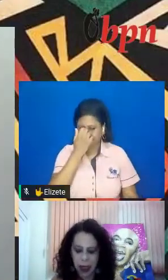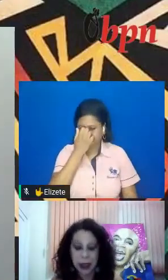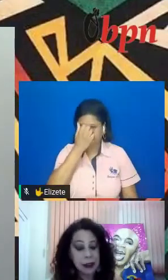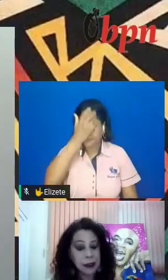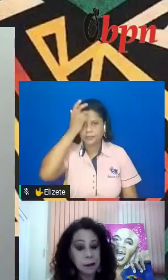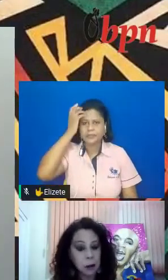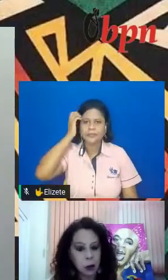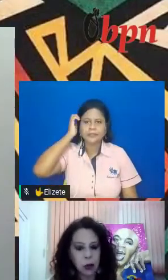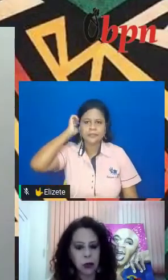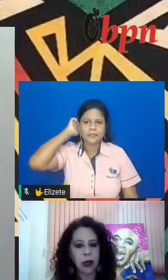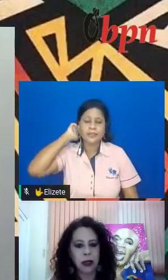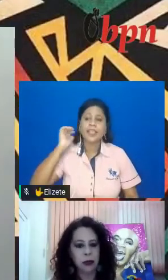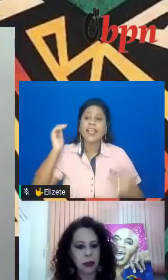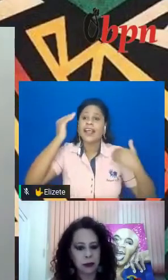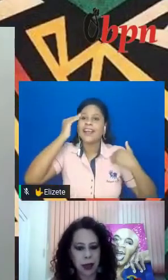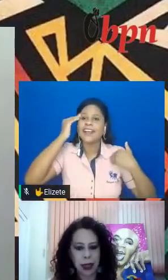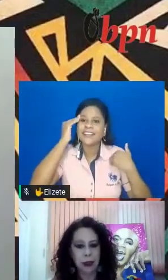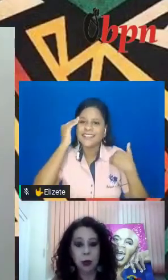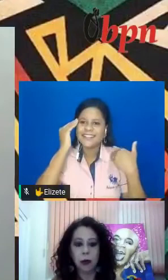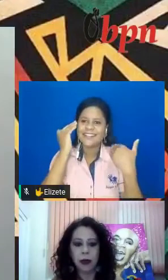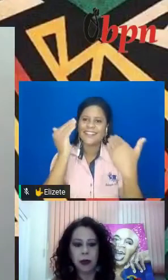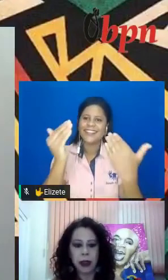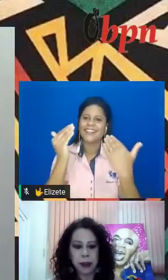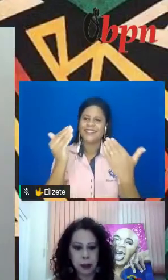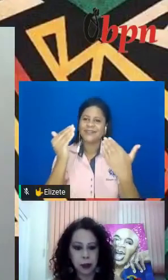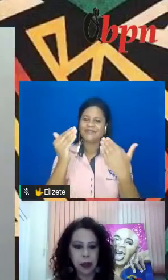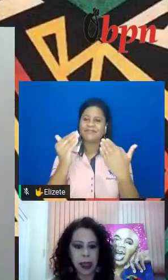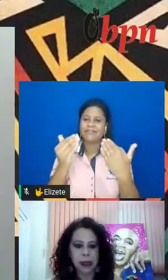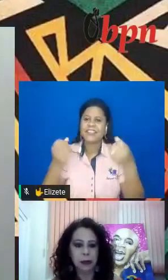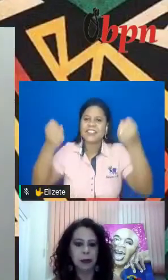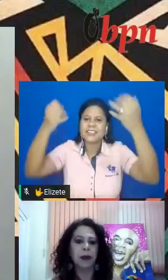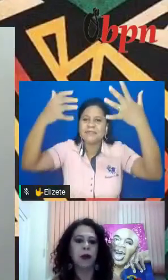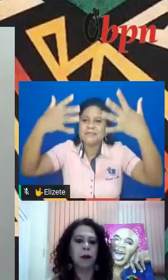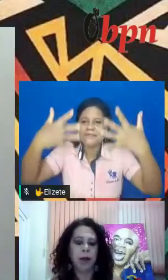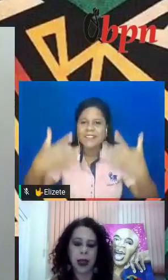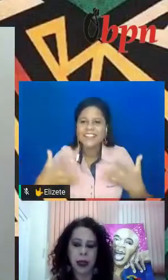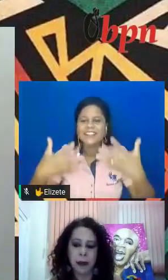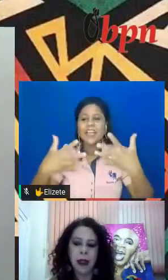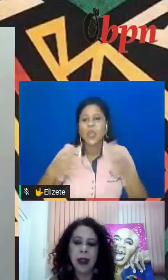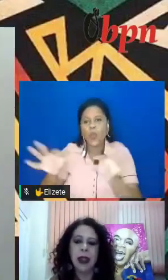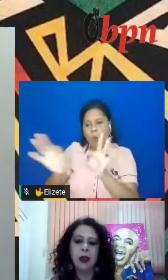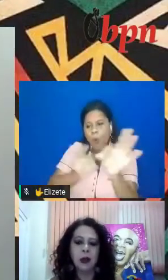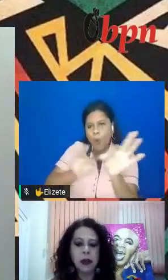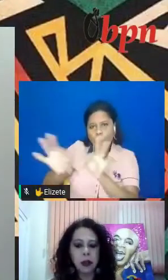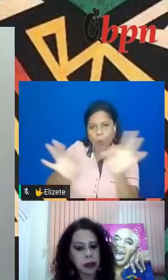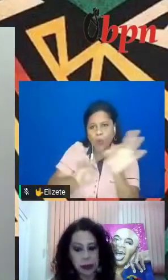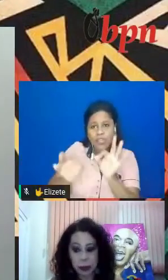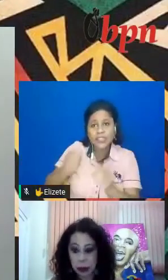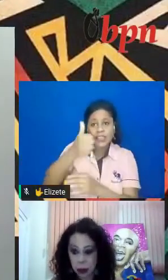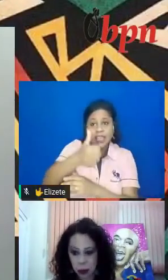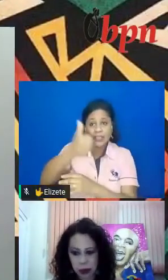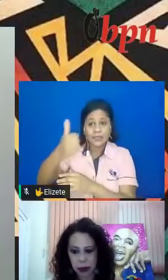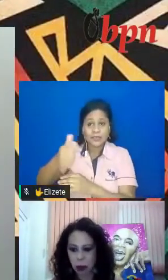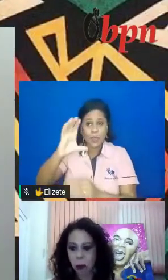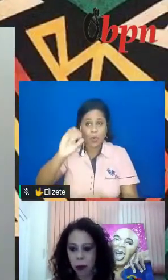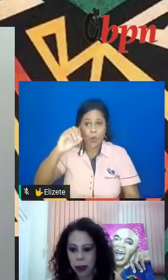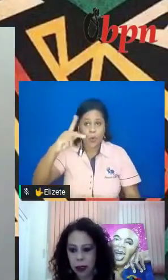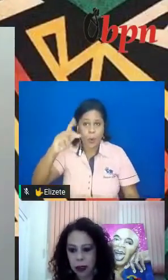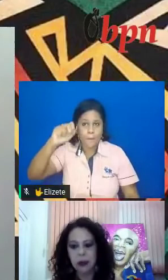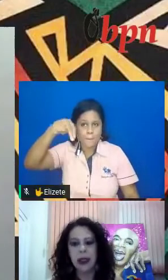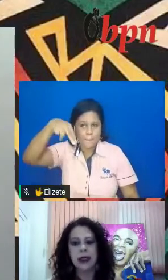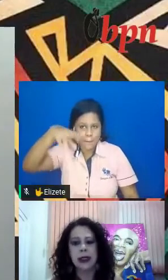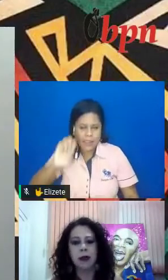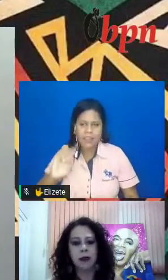Conceição, agradecer muito a tua fala em nome da organização do 11º COPENE, em nome de todas as pessoas que